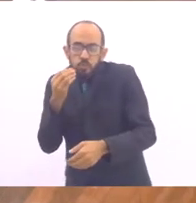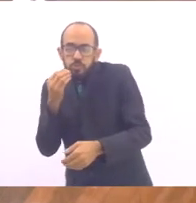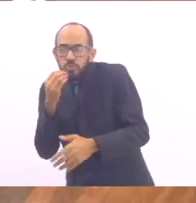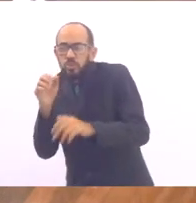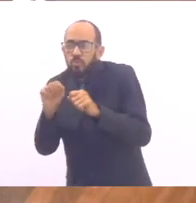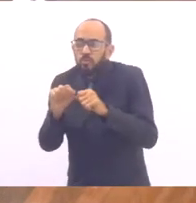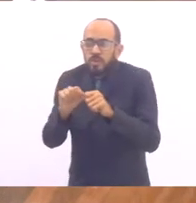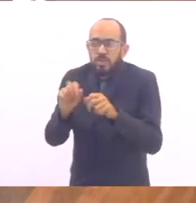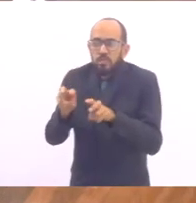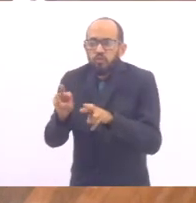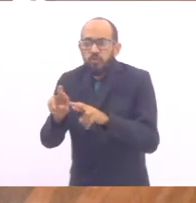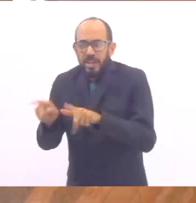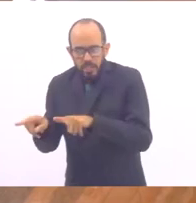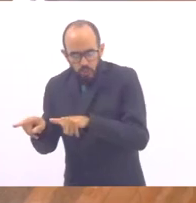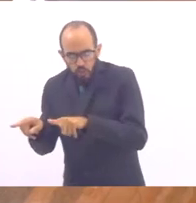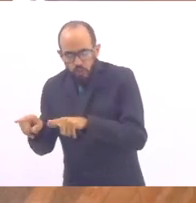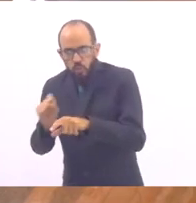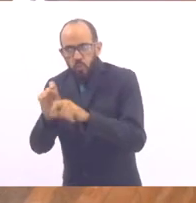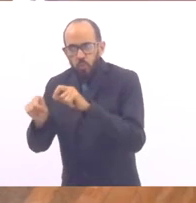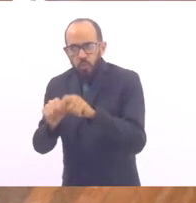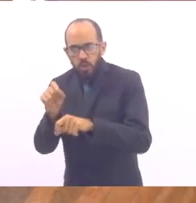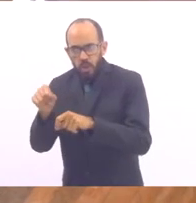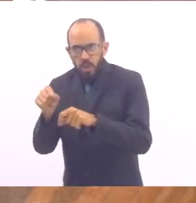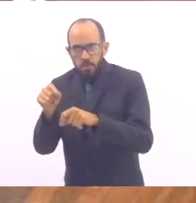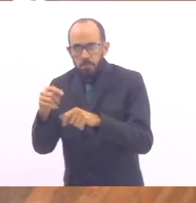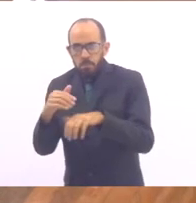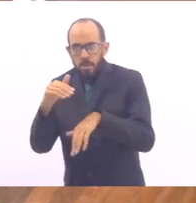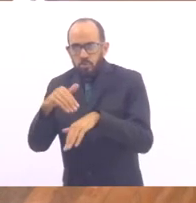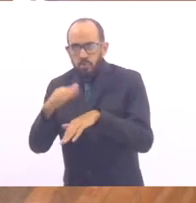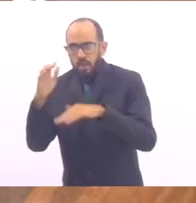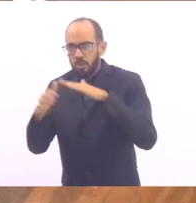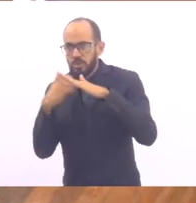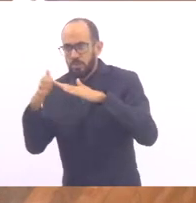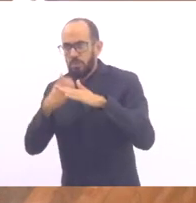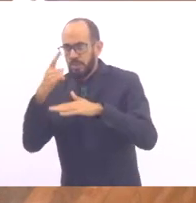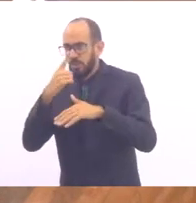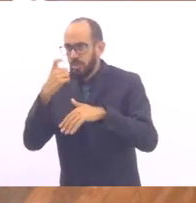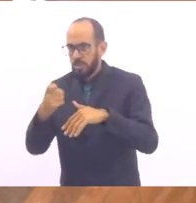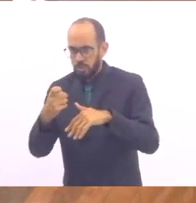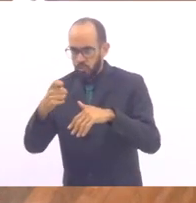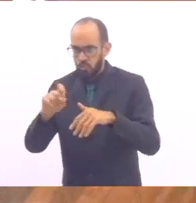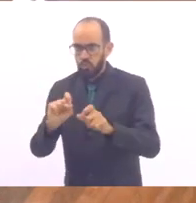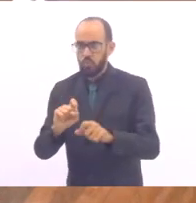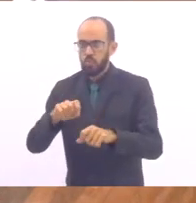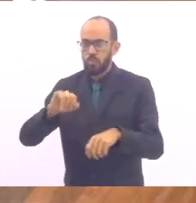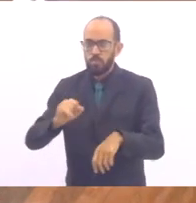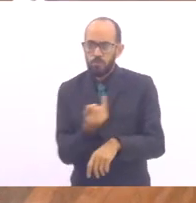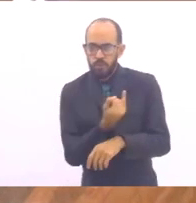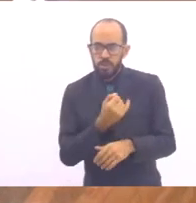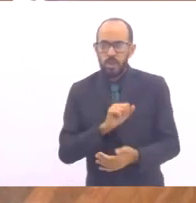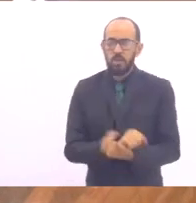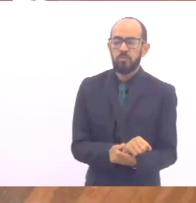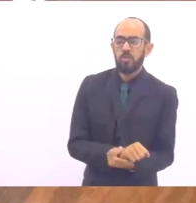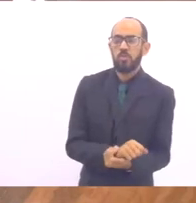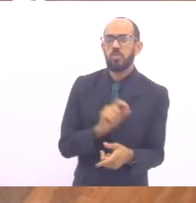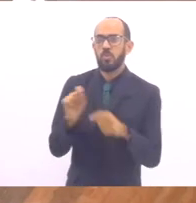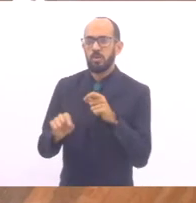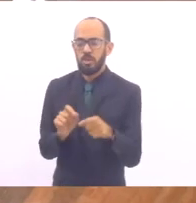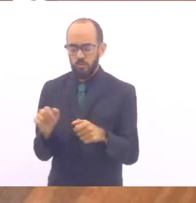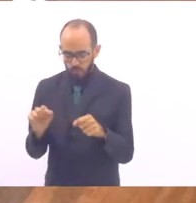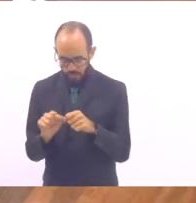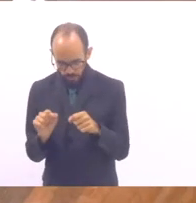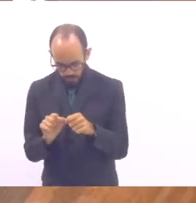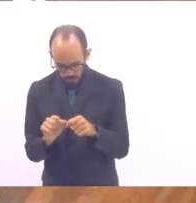o contrário, estabelecer para os grandes geradores de resíduos recicláveis que não mandassem para as associações cooperativas, na